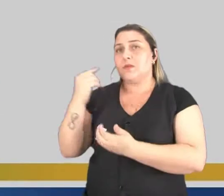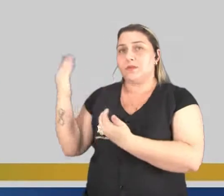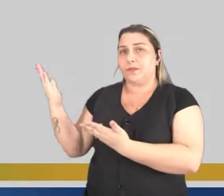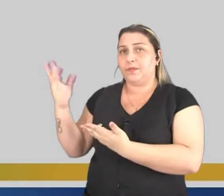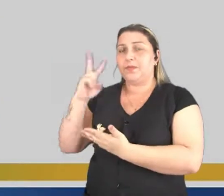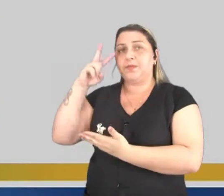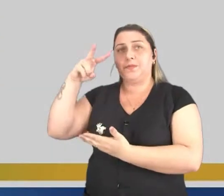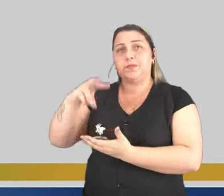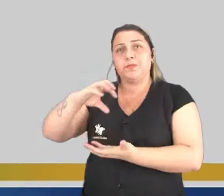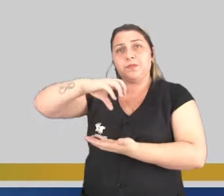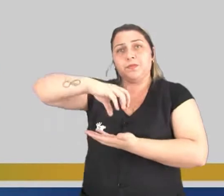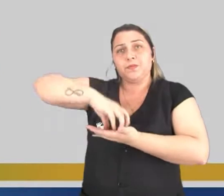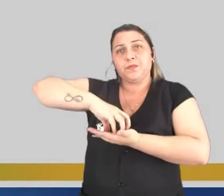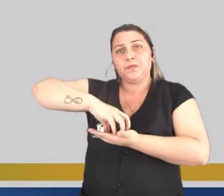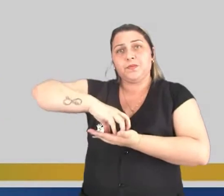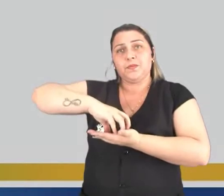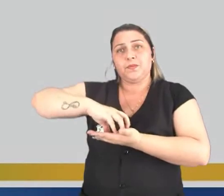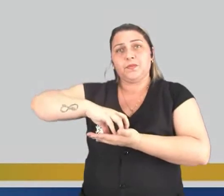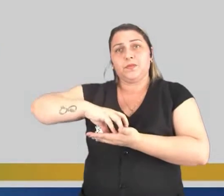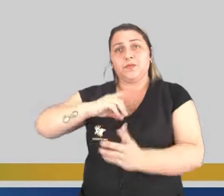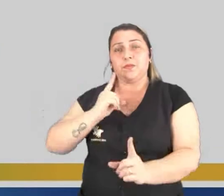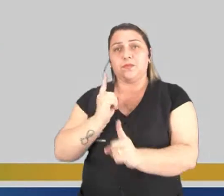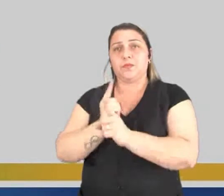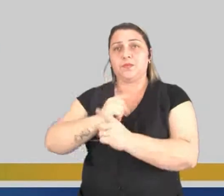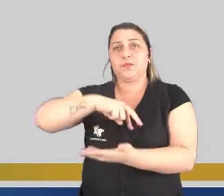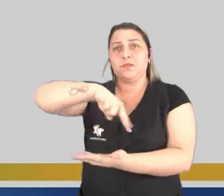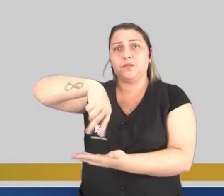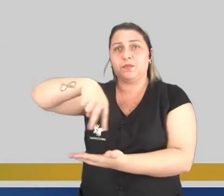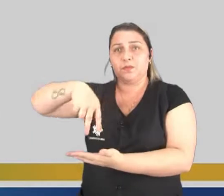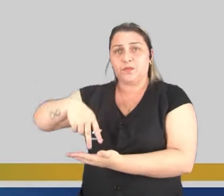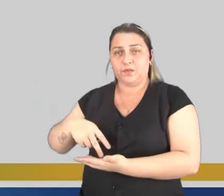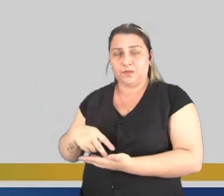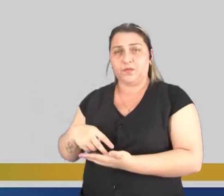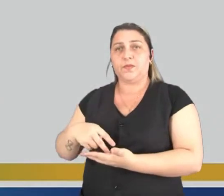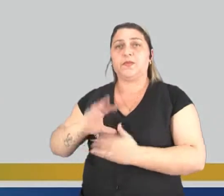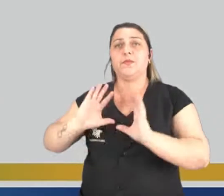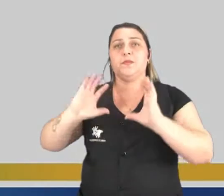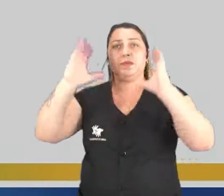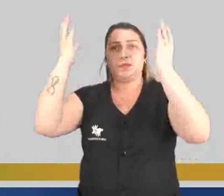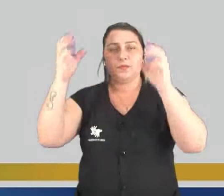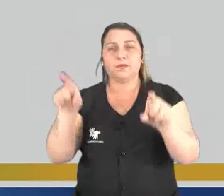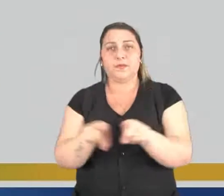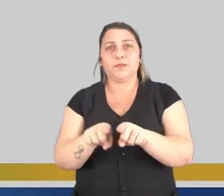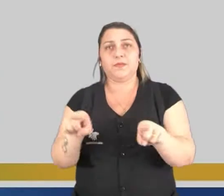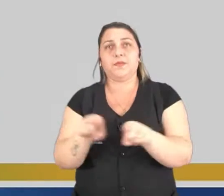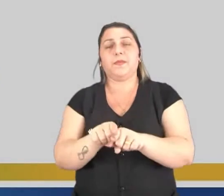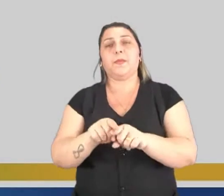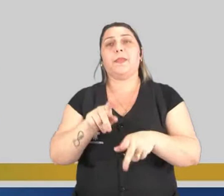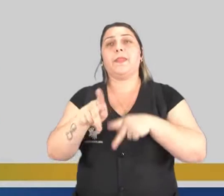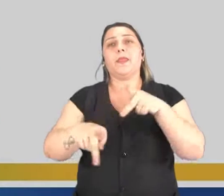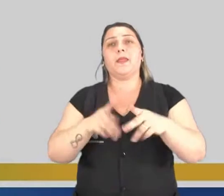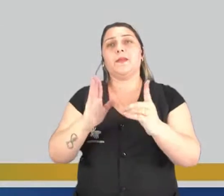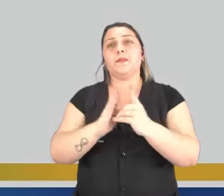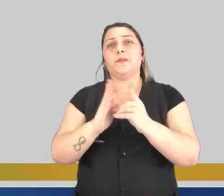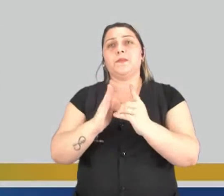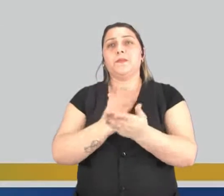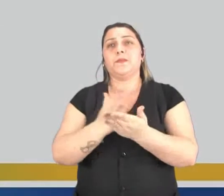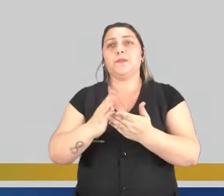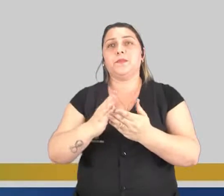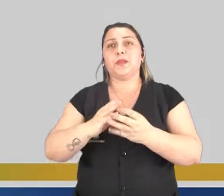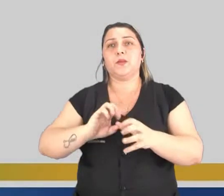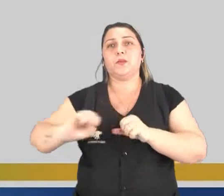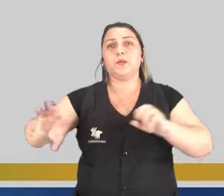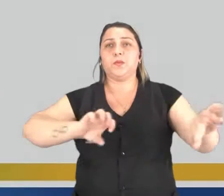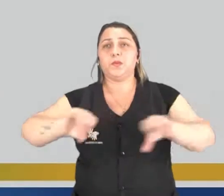parte central onde eles se reúnem para fazer danças e rituais e festas, E os povos indígenas começaram a se